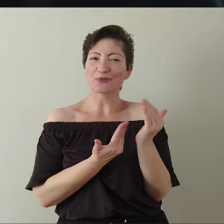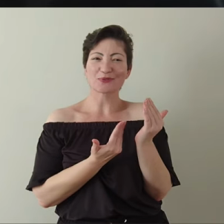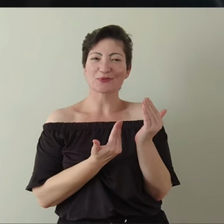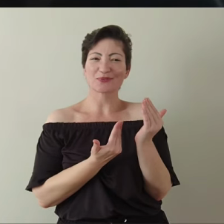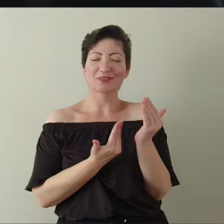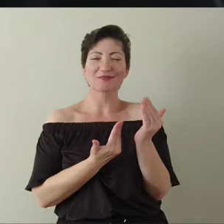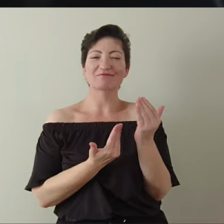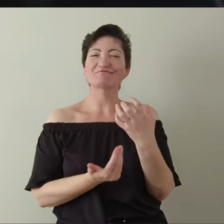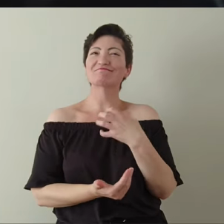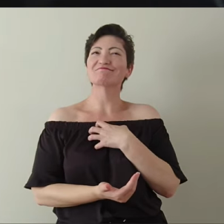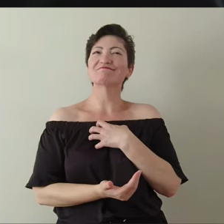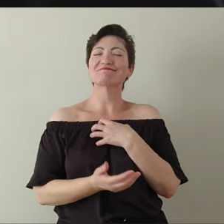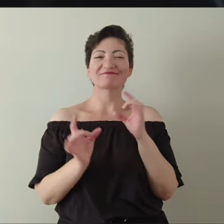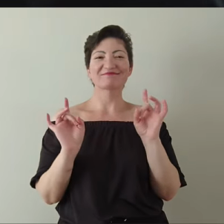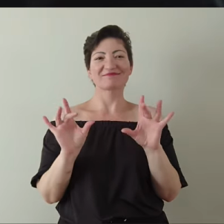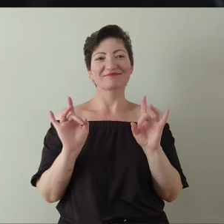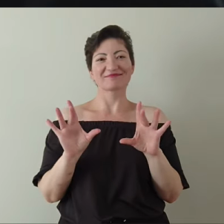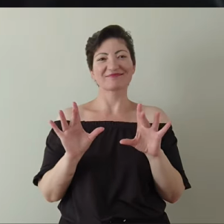muito especial.